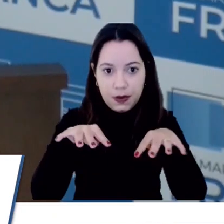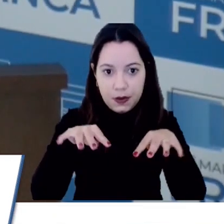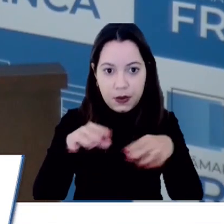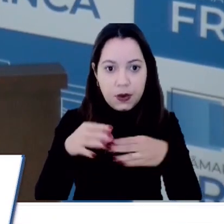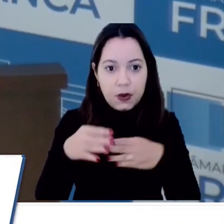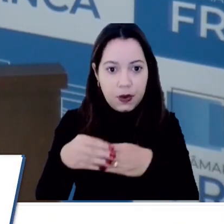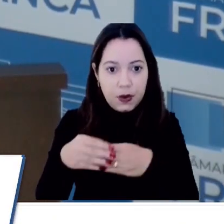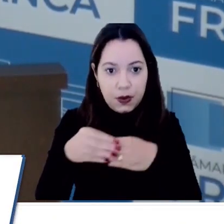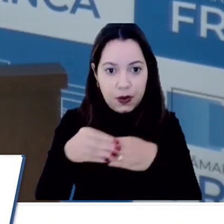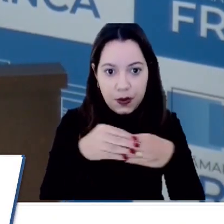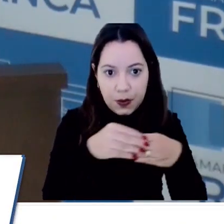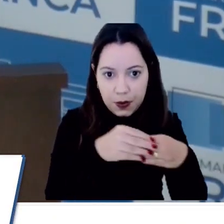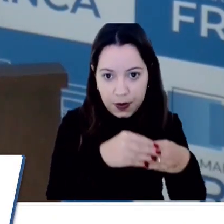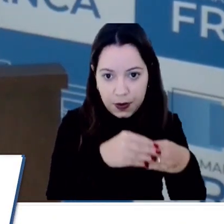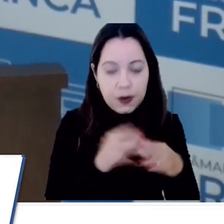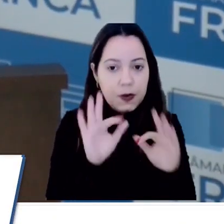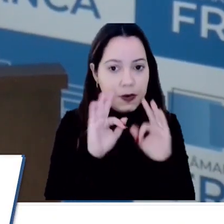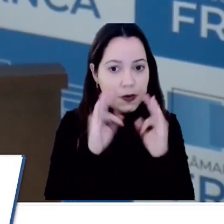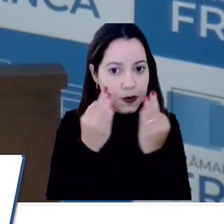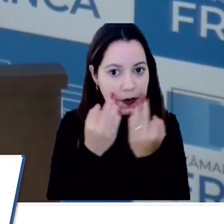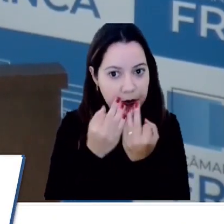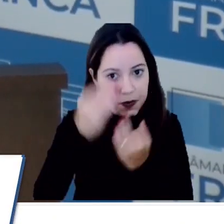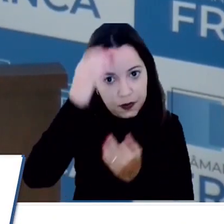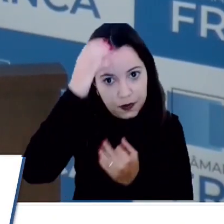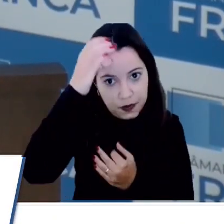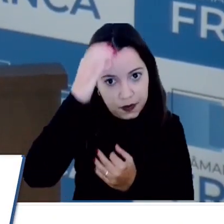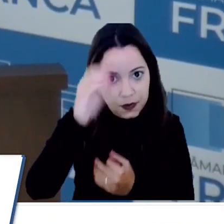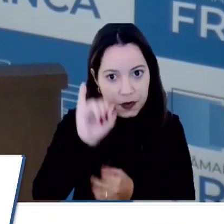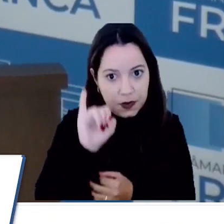toda a família da tia Ivone. E